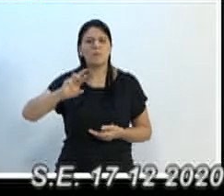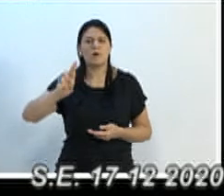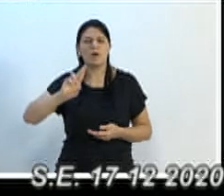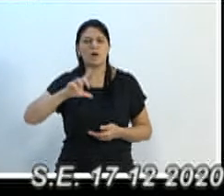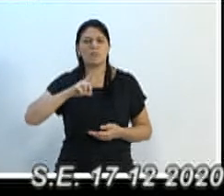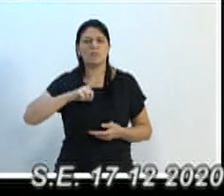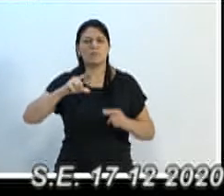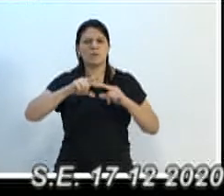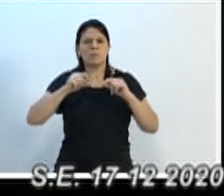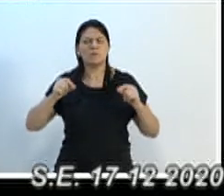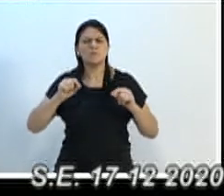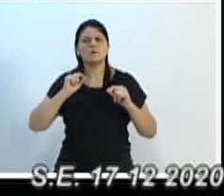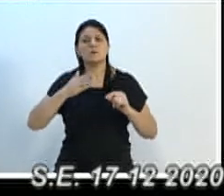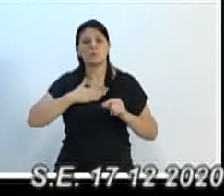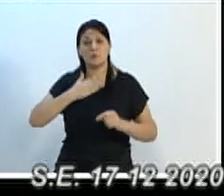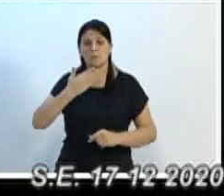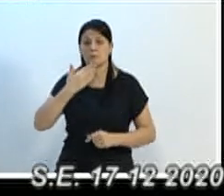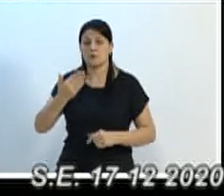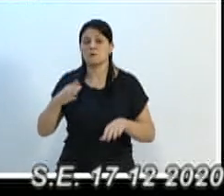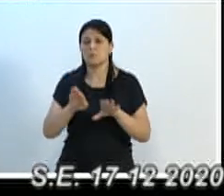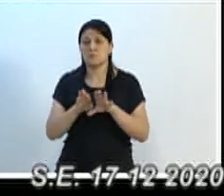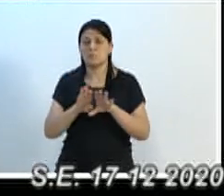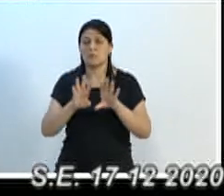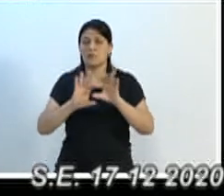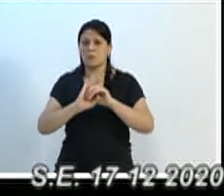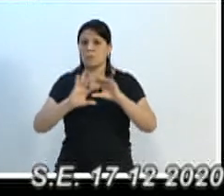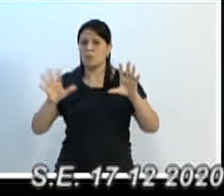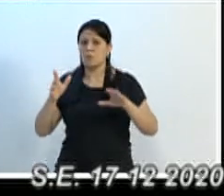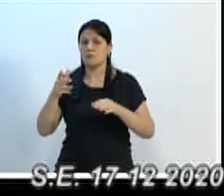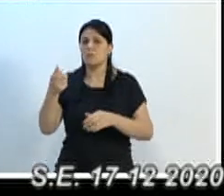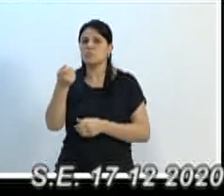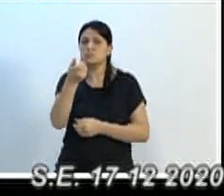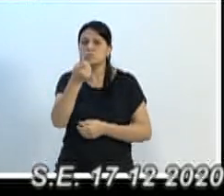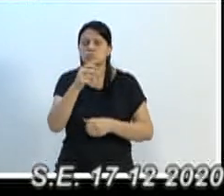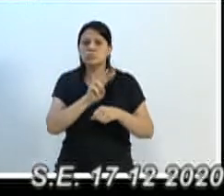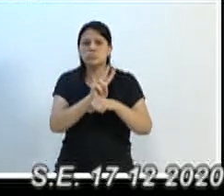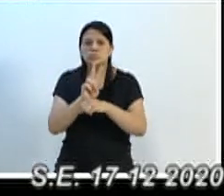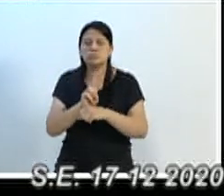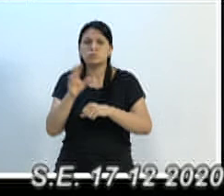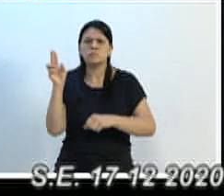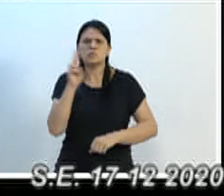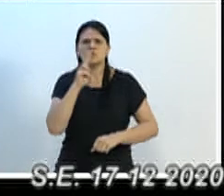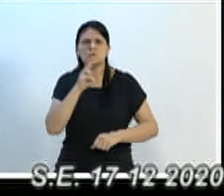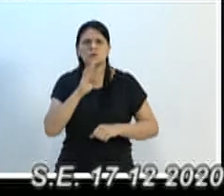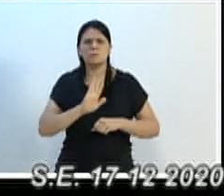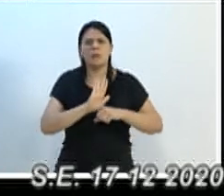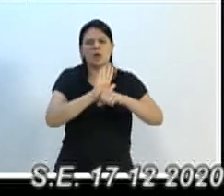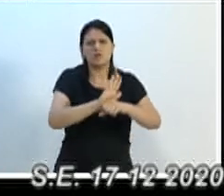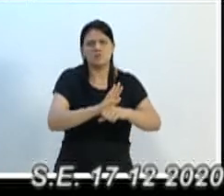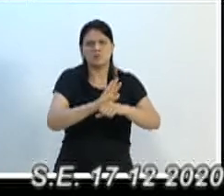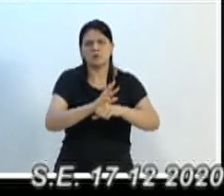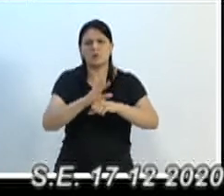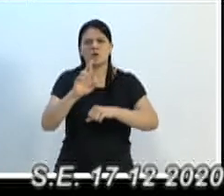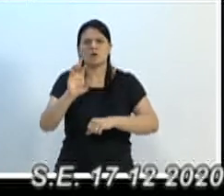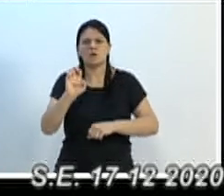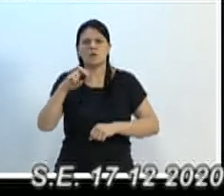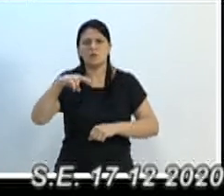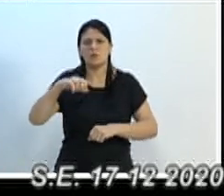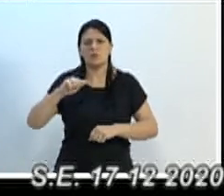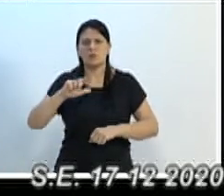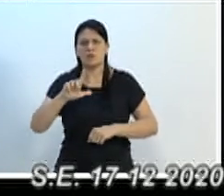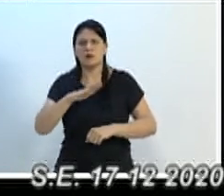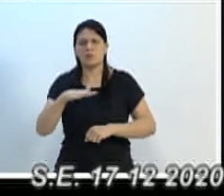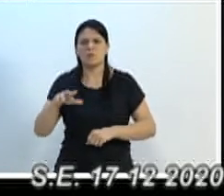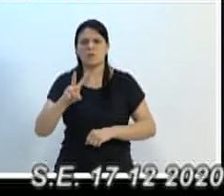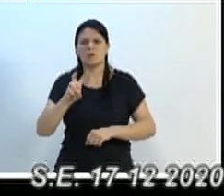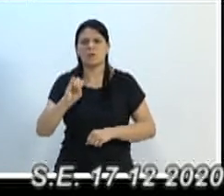Brasília foi também junto à liberação desse recurso urgentemente para a Renal Vida. E também leite de